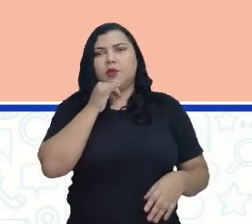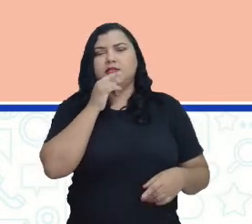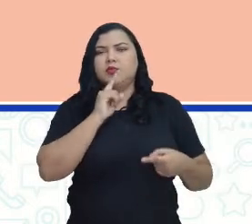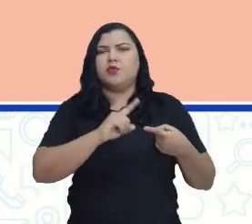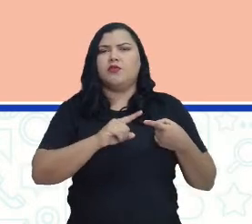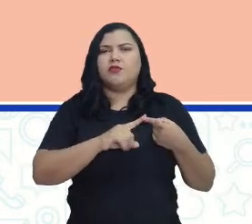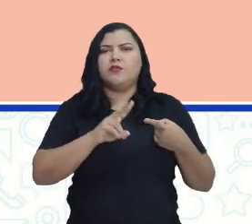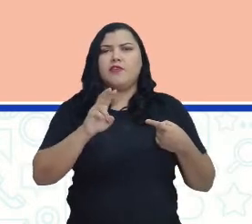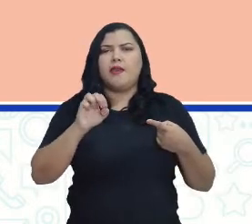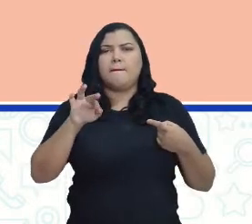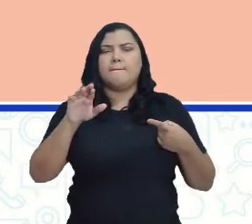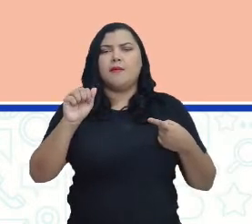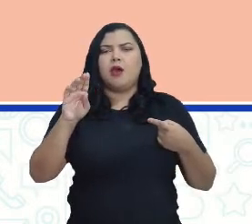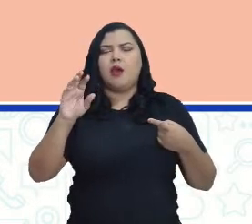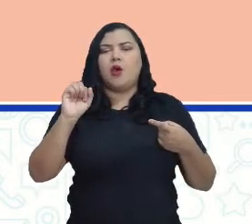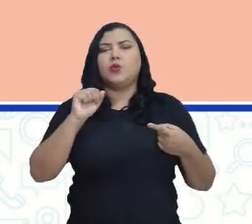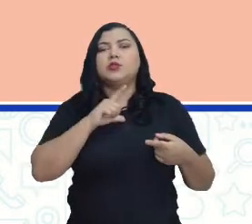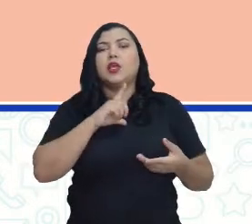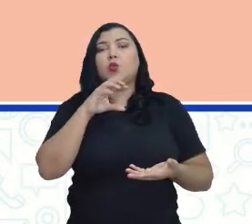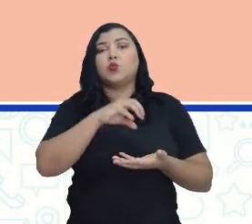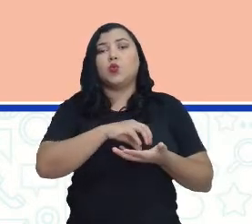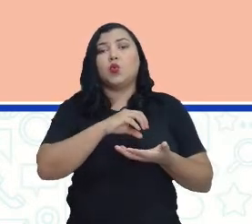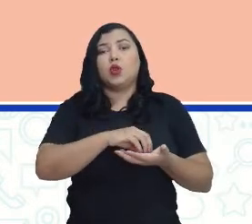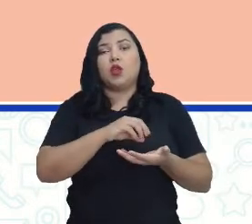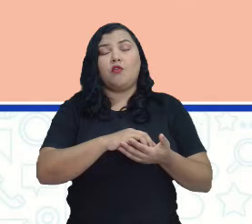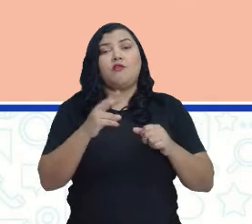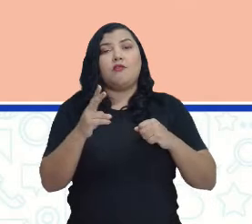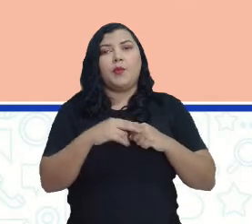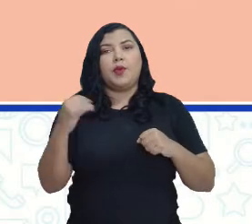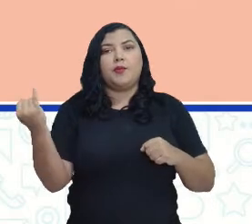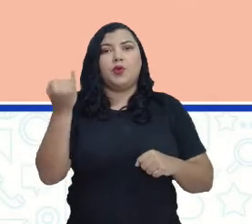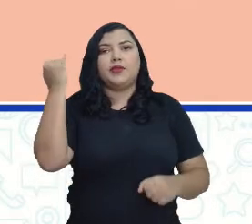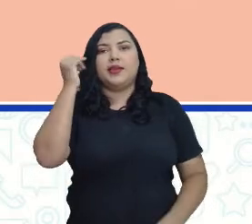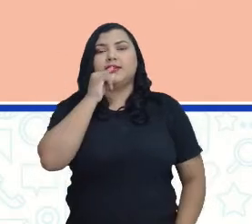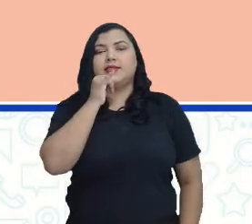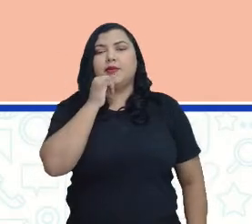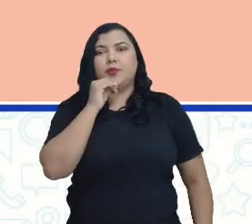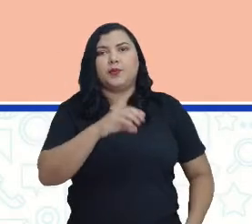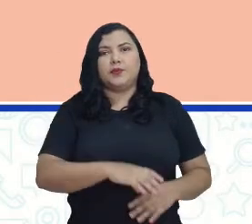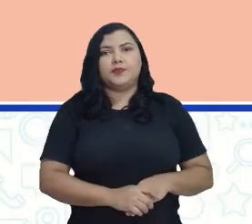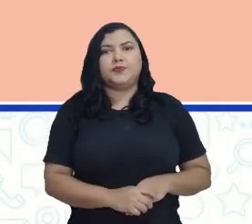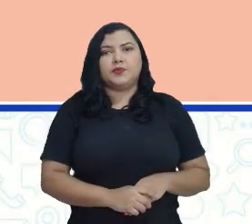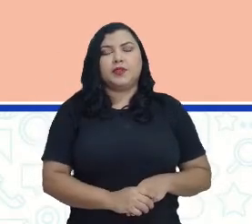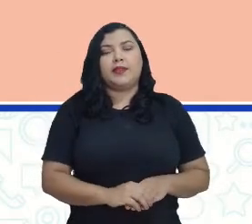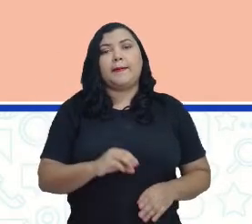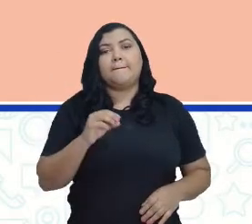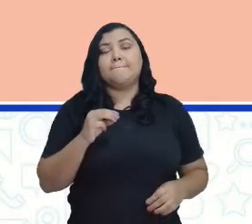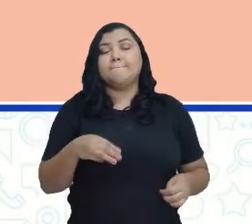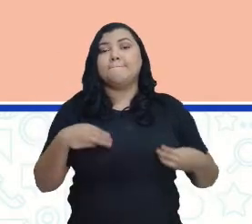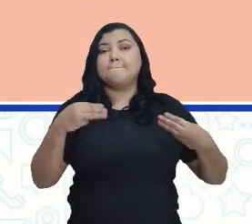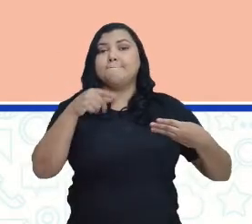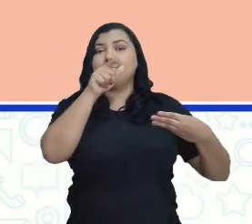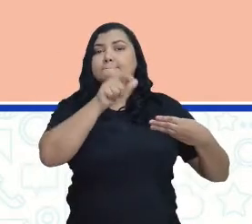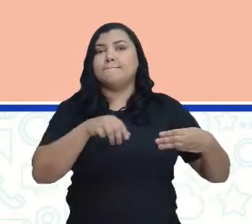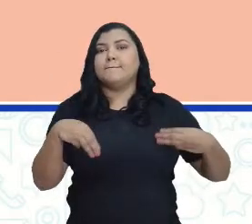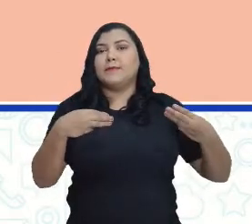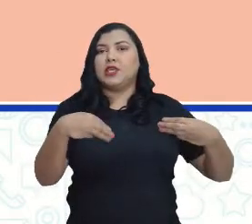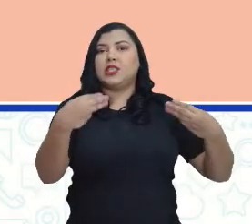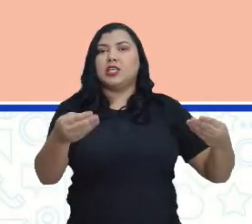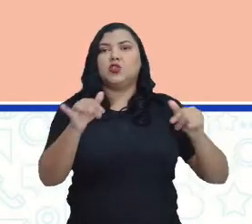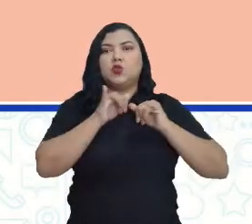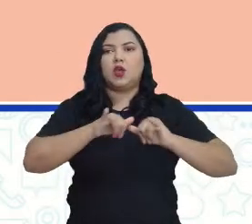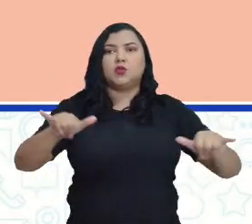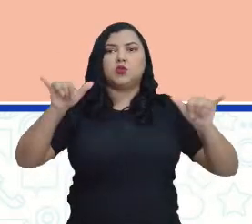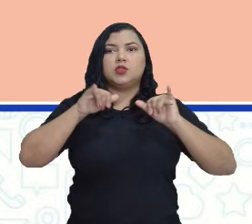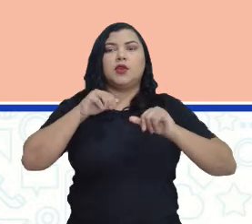núcleo um verbo significativo. Então, ó, ministro anuncia reajustes de impostos. Qual é